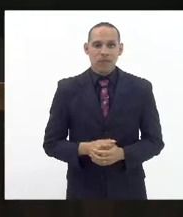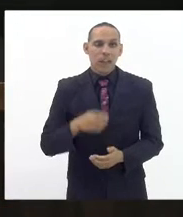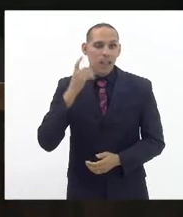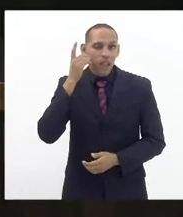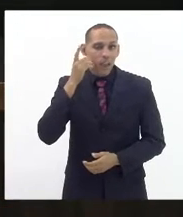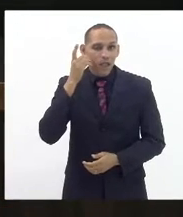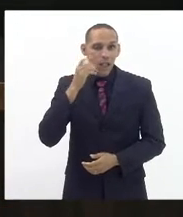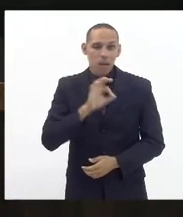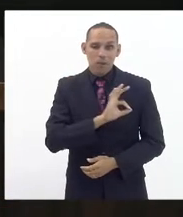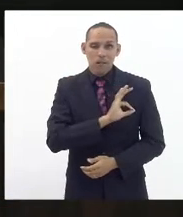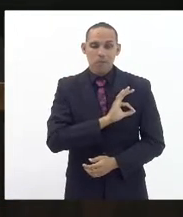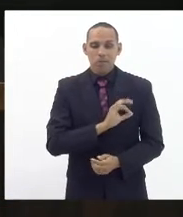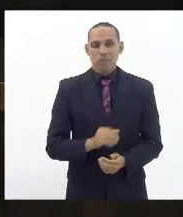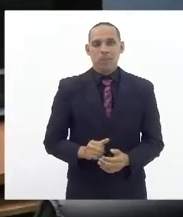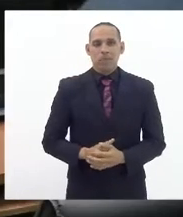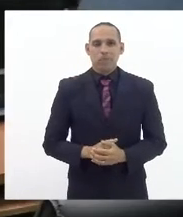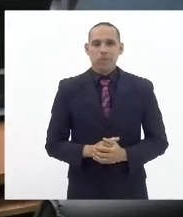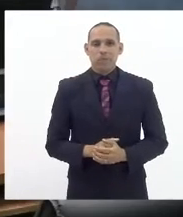Marta Rocha.